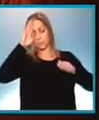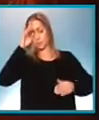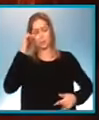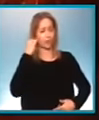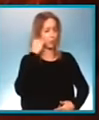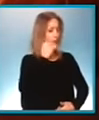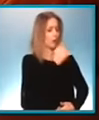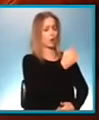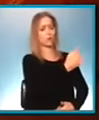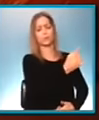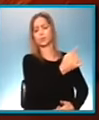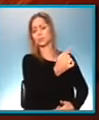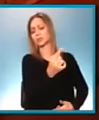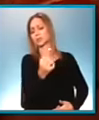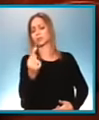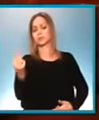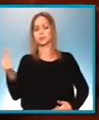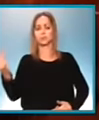escutar-me.